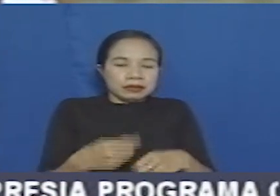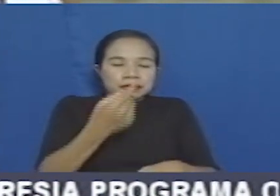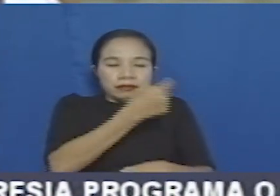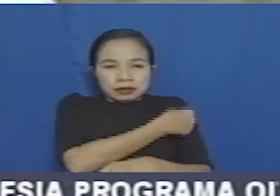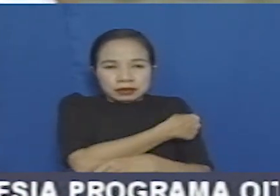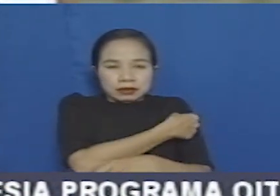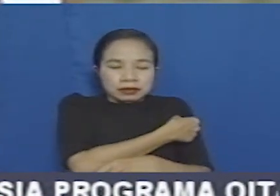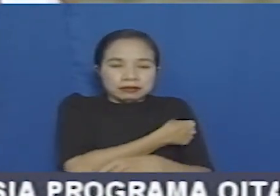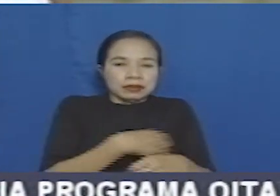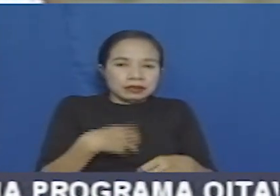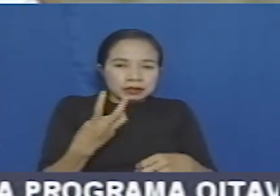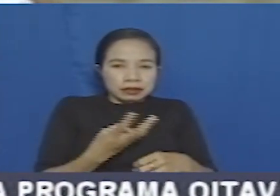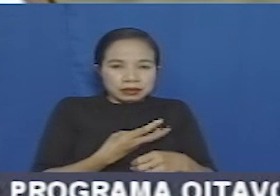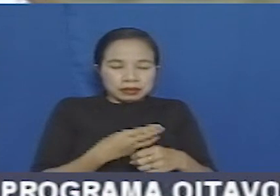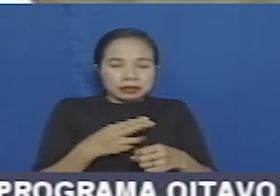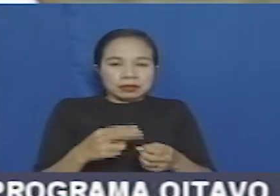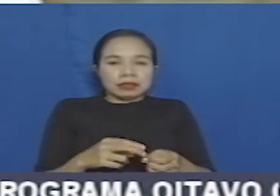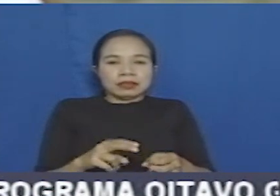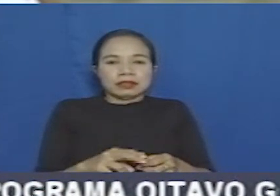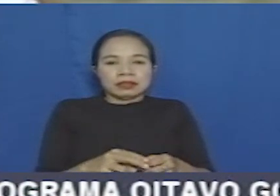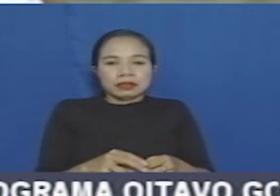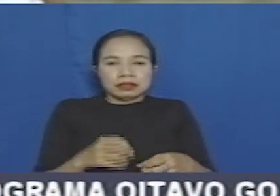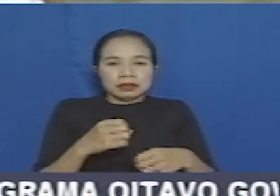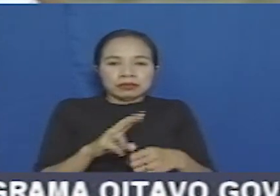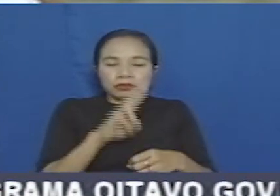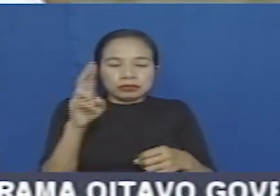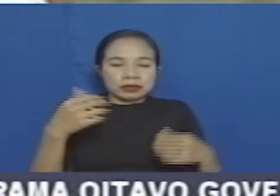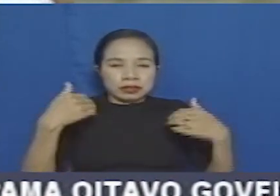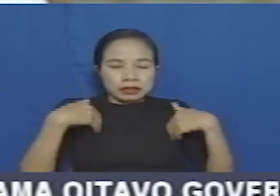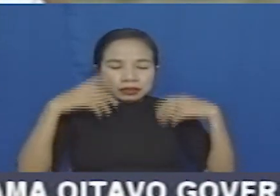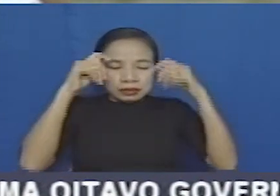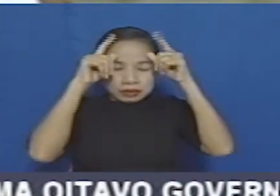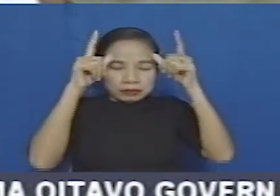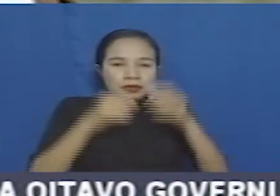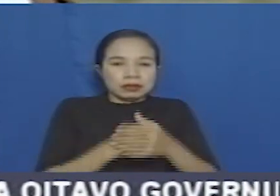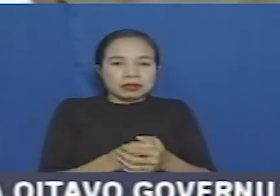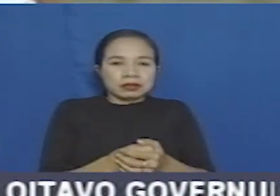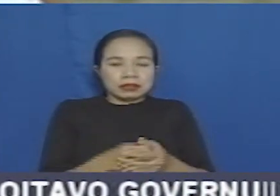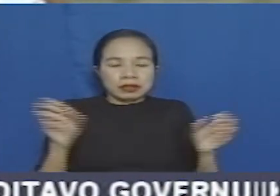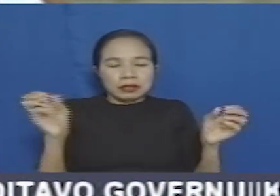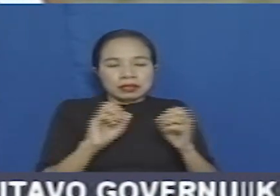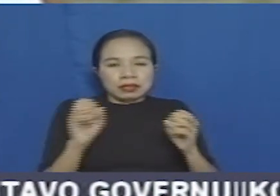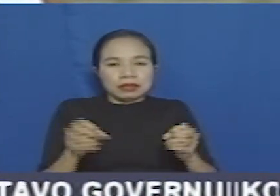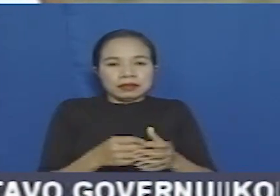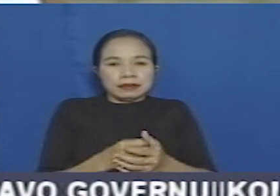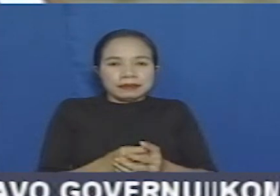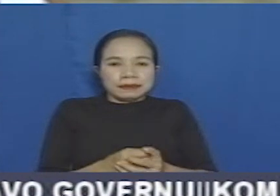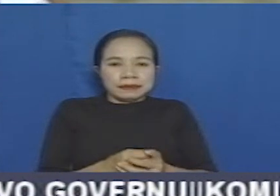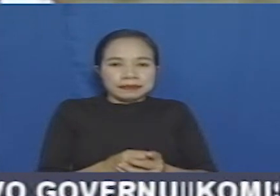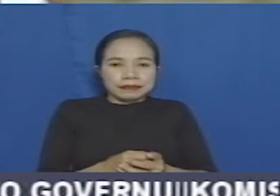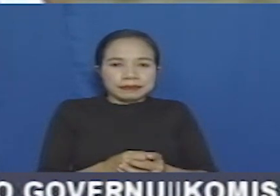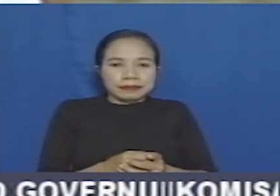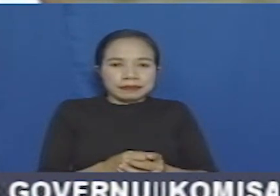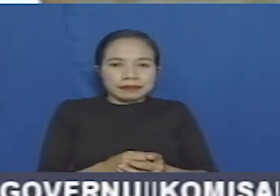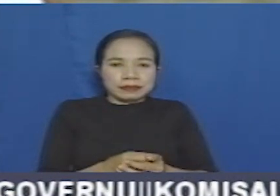fascinação de uma que está realiza e a Timor-Leste. E lá hoje parte da nebem que está está a